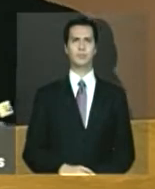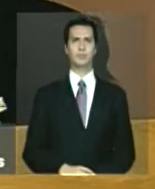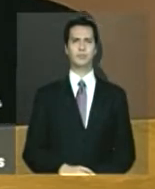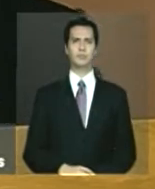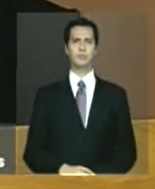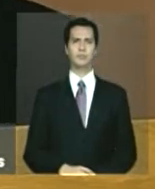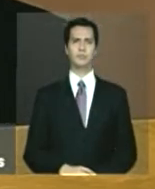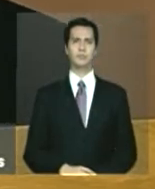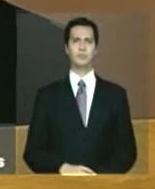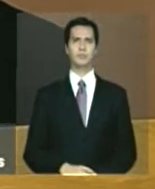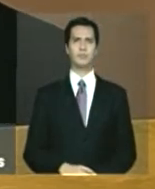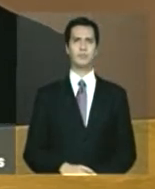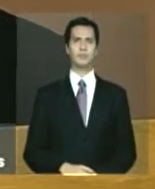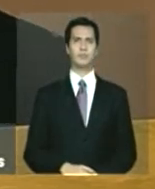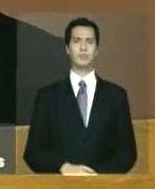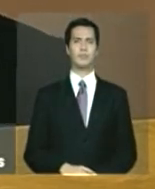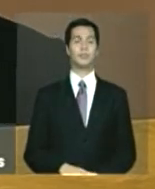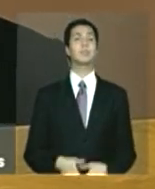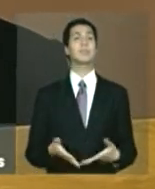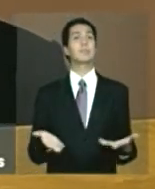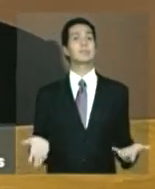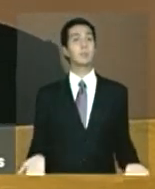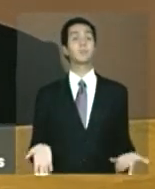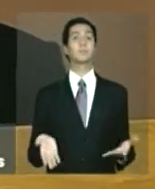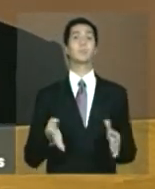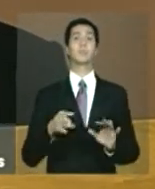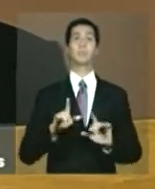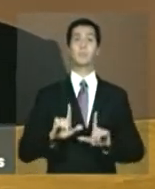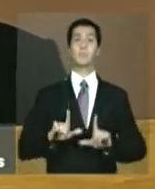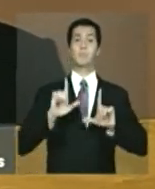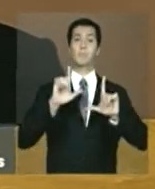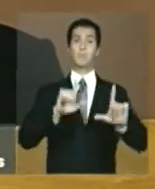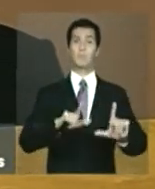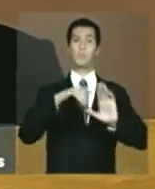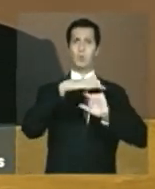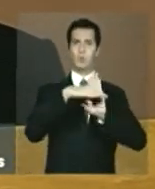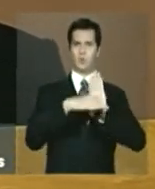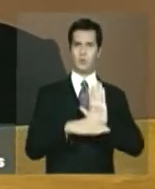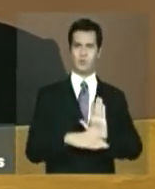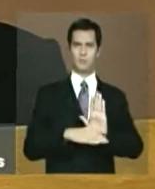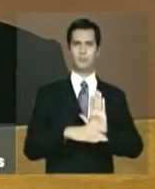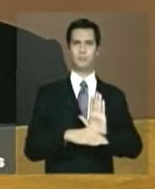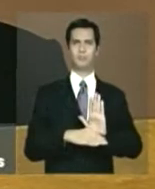Eh esse prêmio esse programa aliás